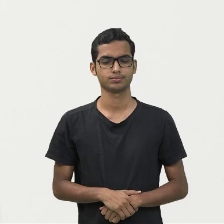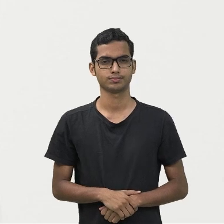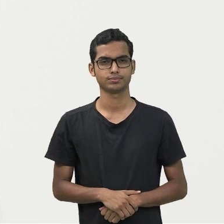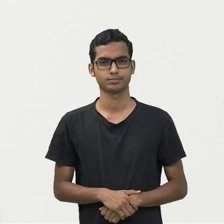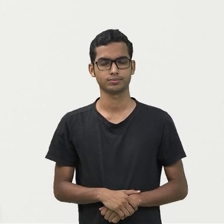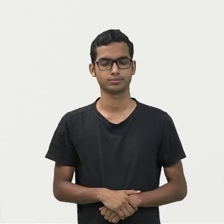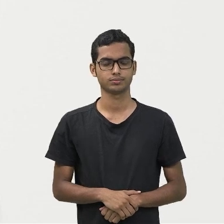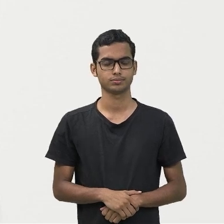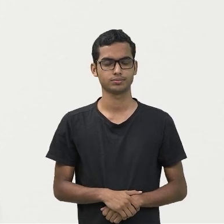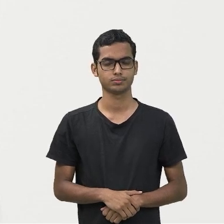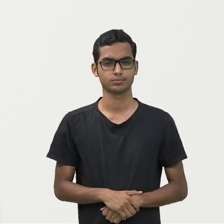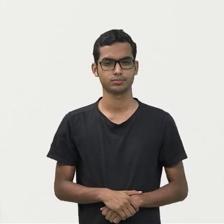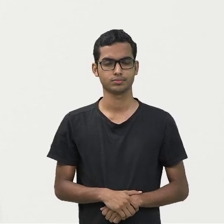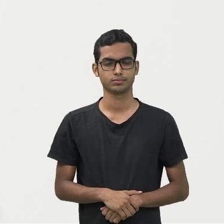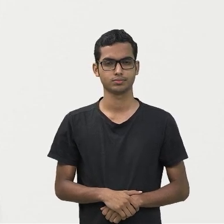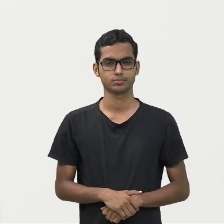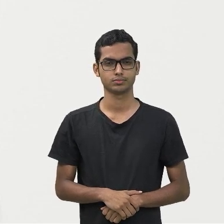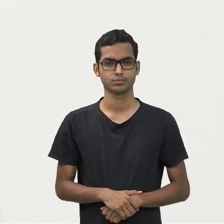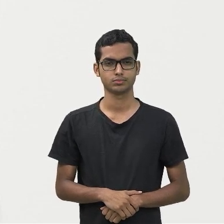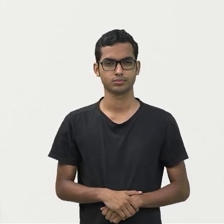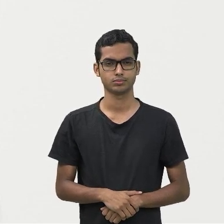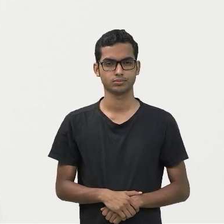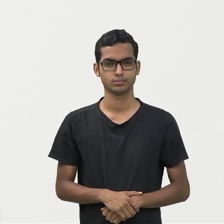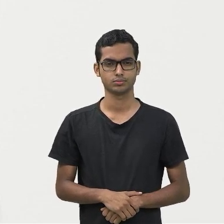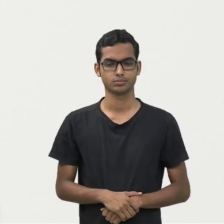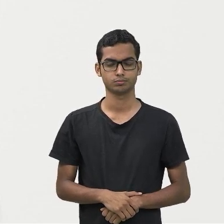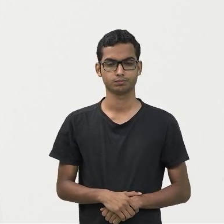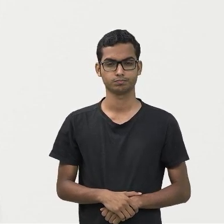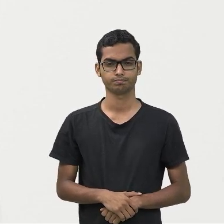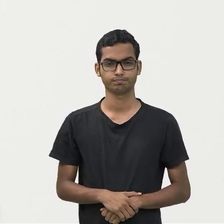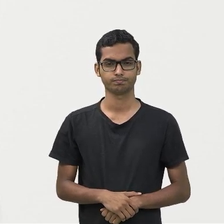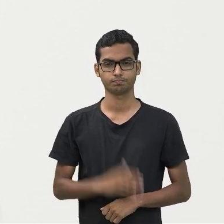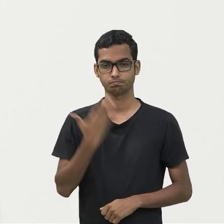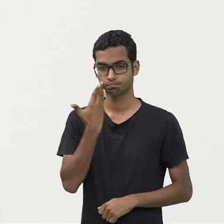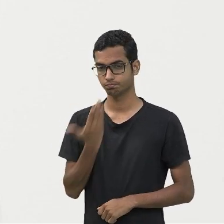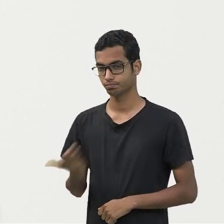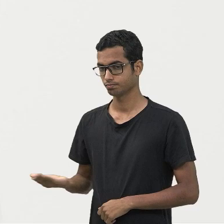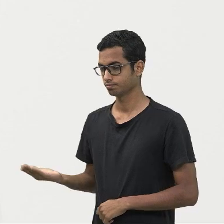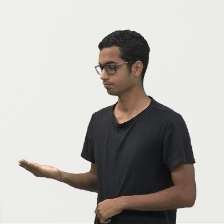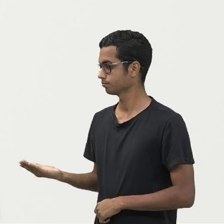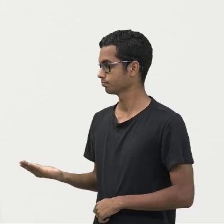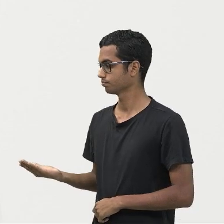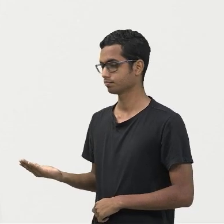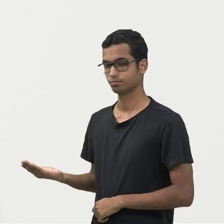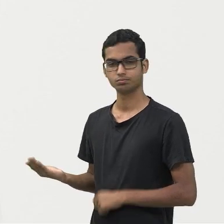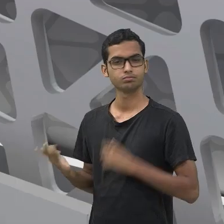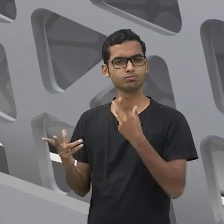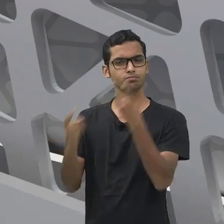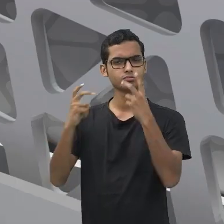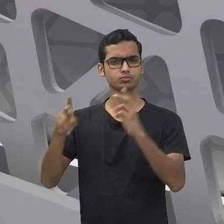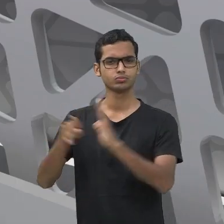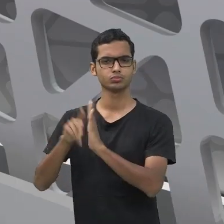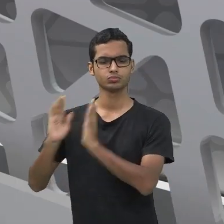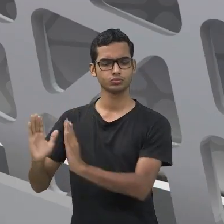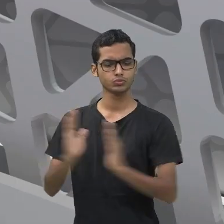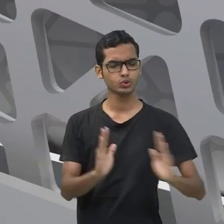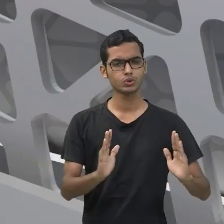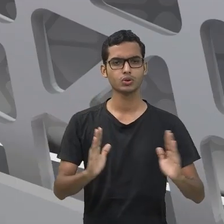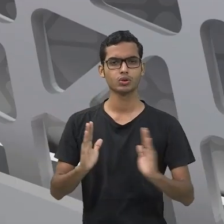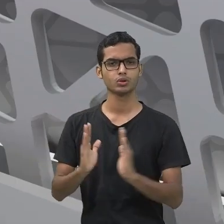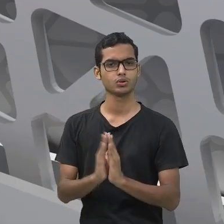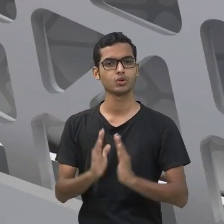2030, tá bom? E aí, pessoal, observe que nós temos sequências que não